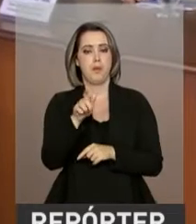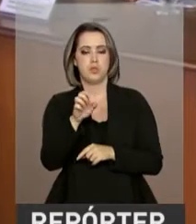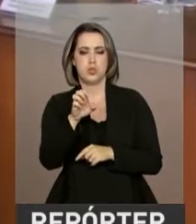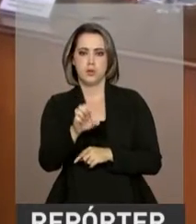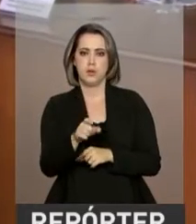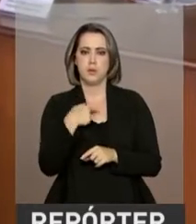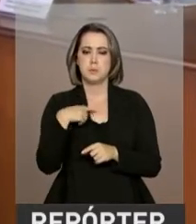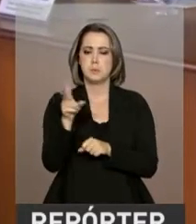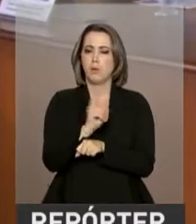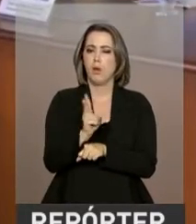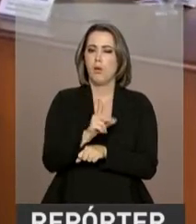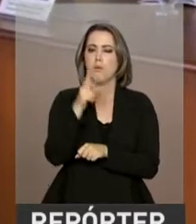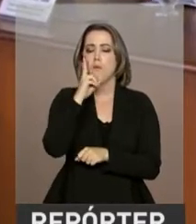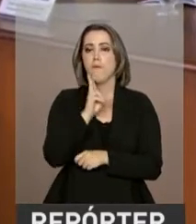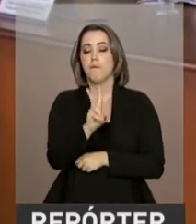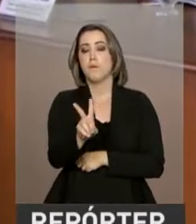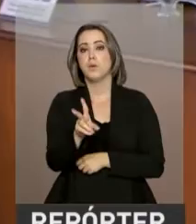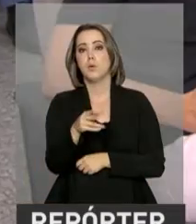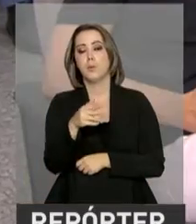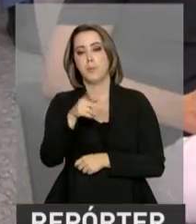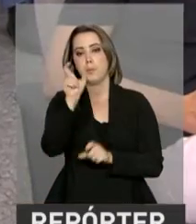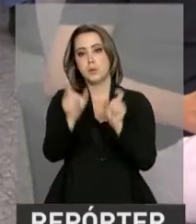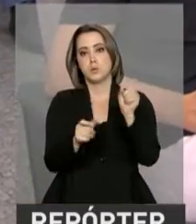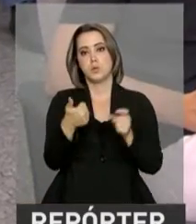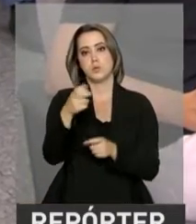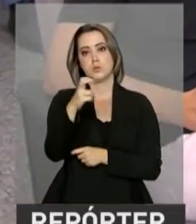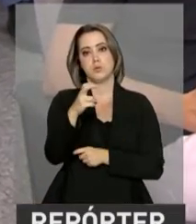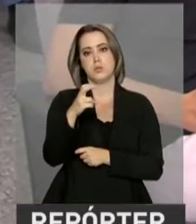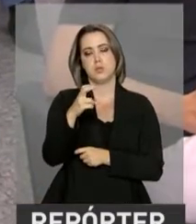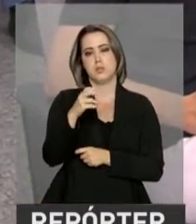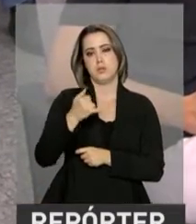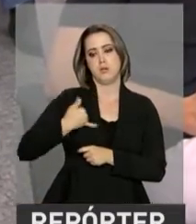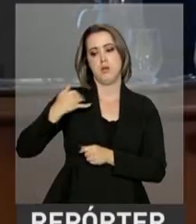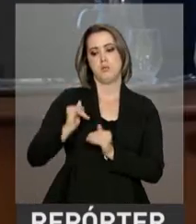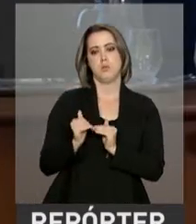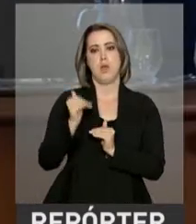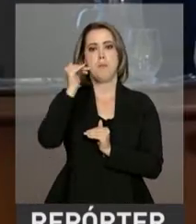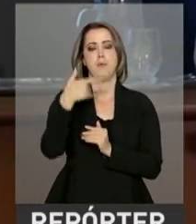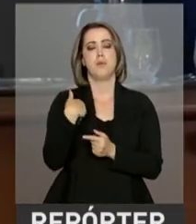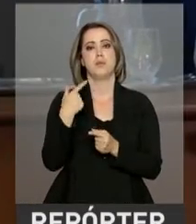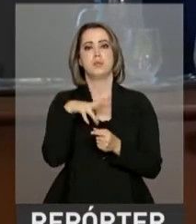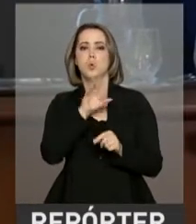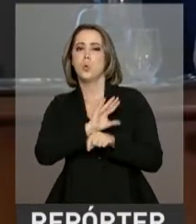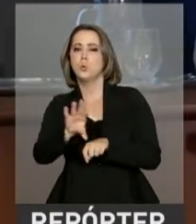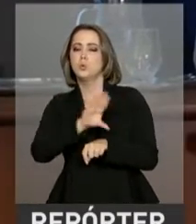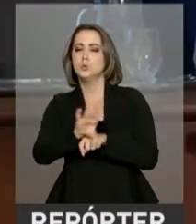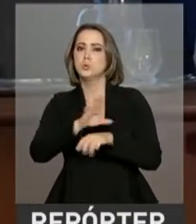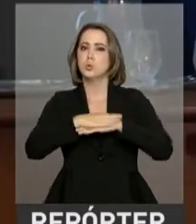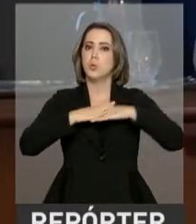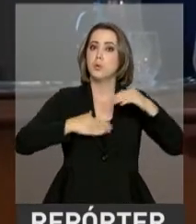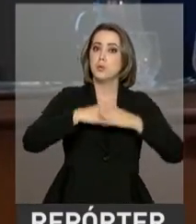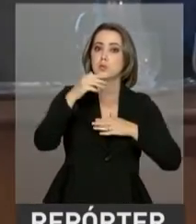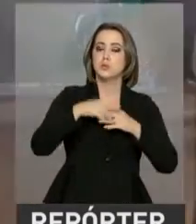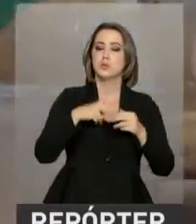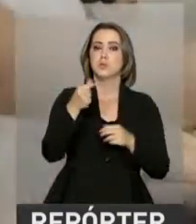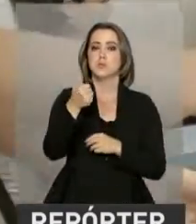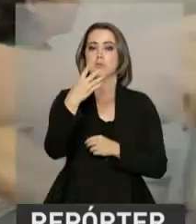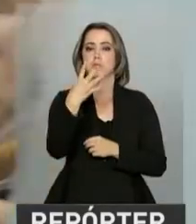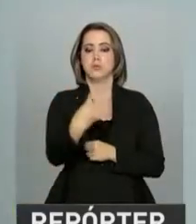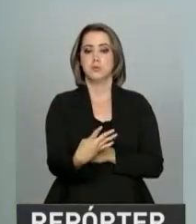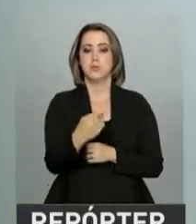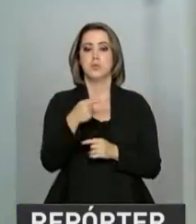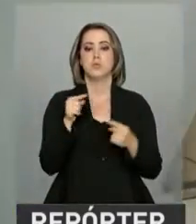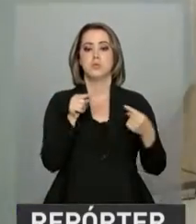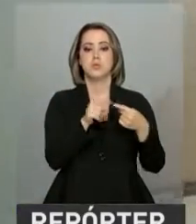que avaliou pessoas com 15 anos ou mais que estavam frequentando algum tipo de curso profissionalizante em 2014.